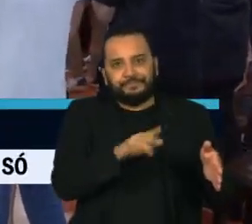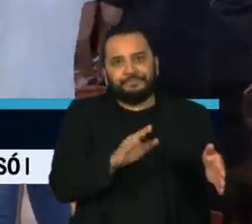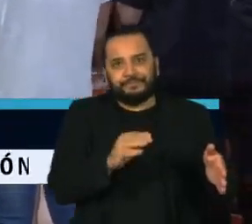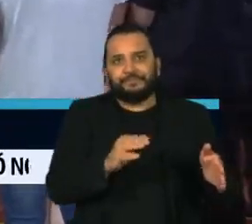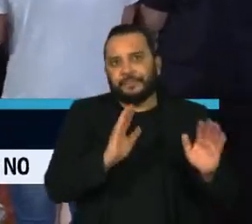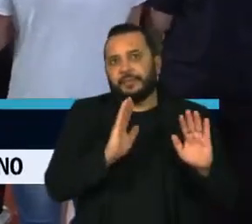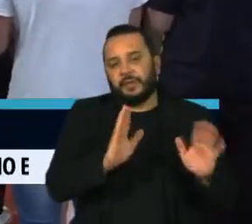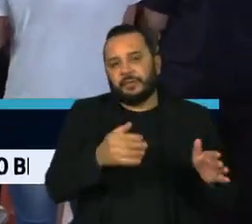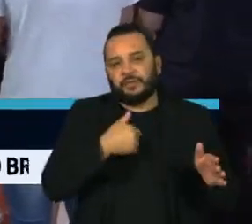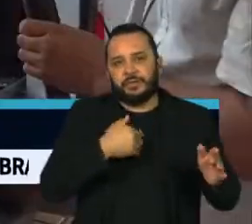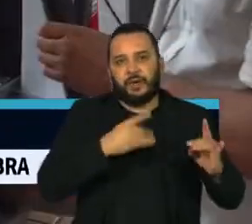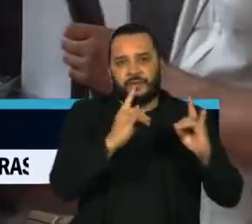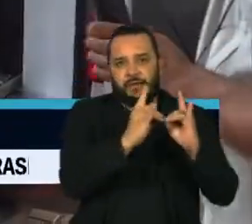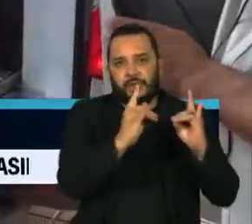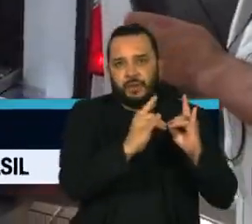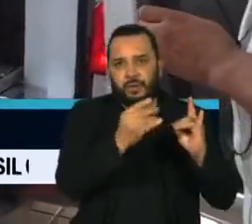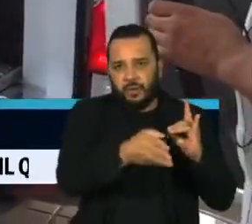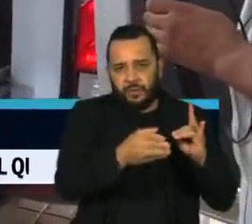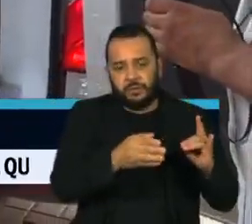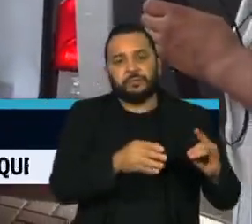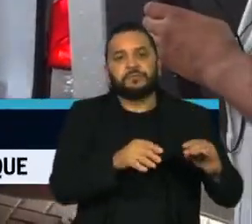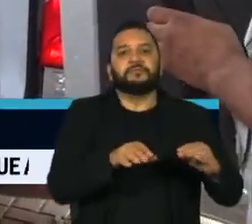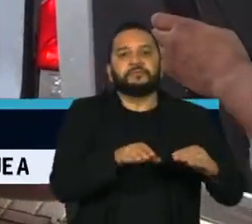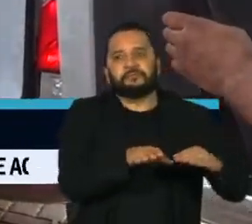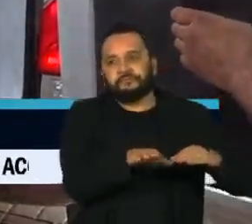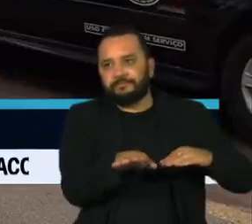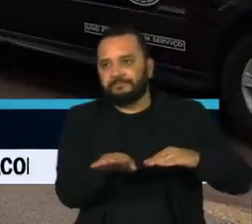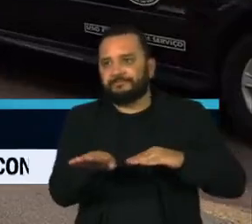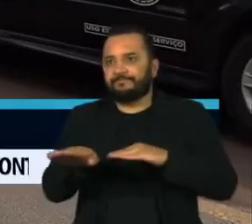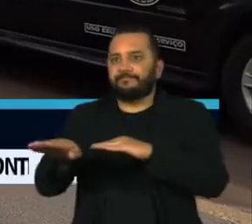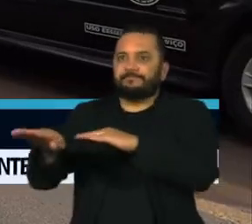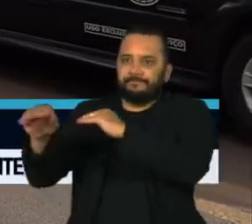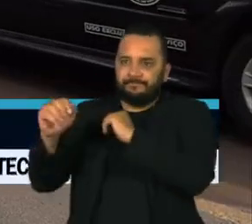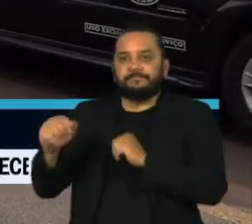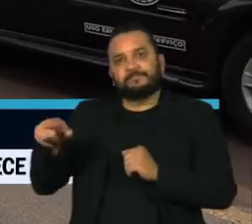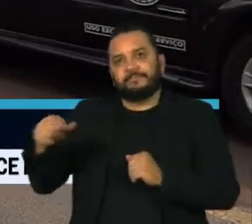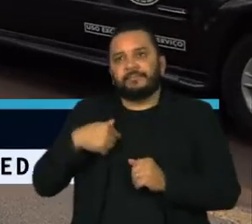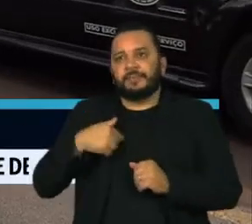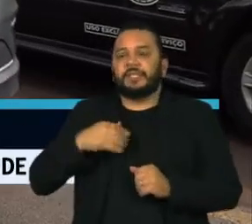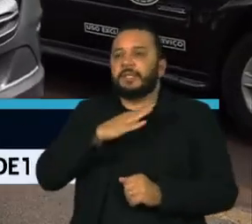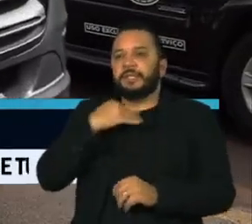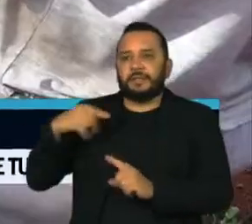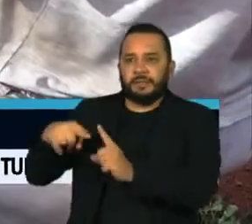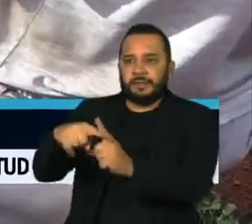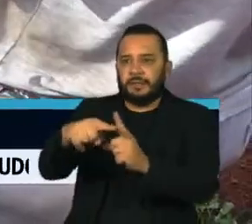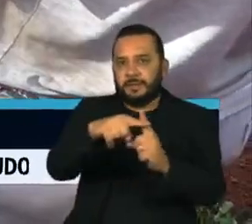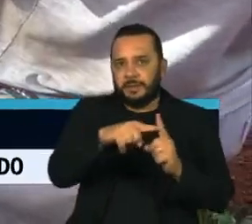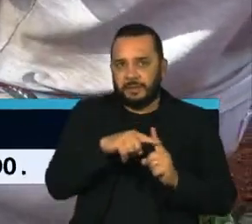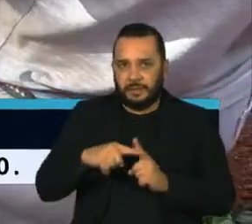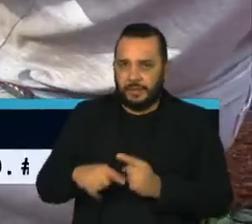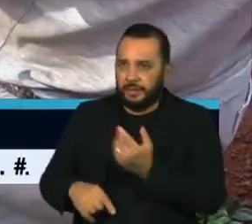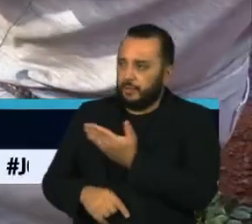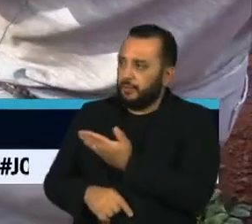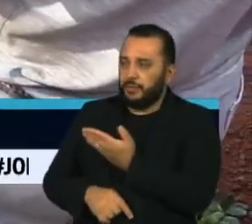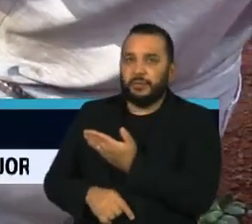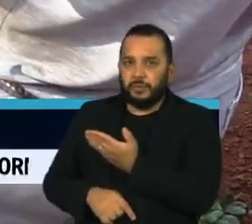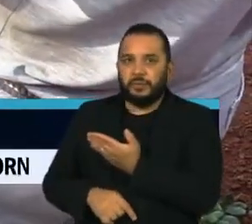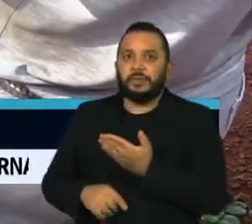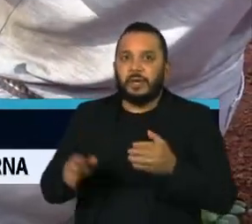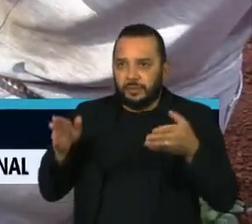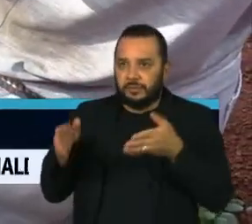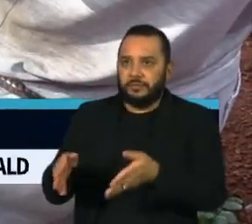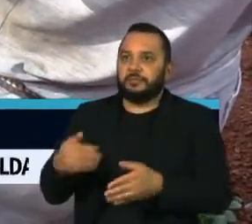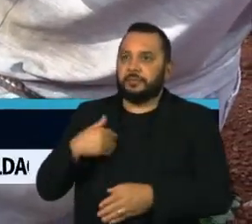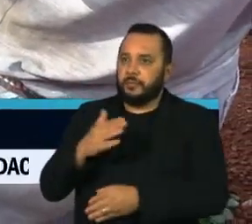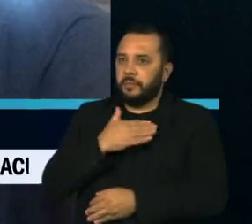aplausos. O cortejo de amigos e familiares levou o corpo até o cemitério municipal Jardim São Paulo, onde foi